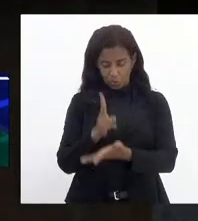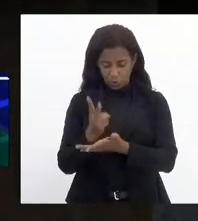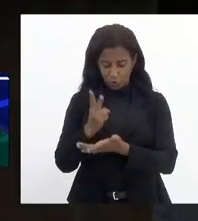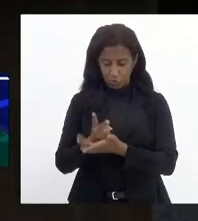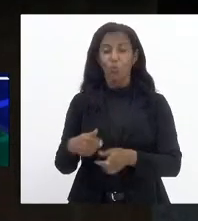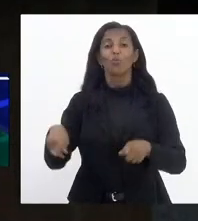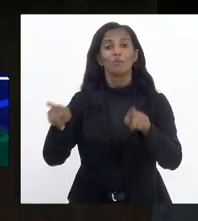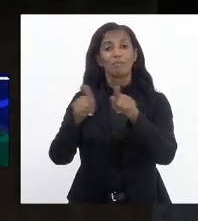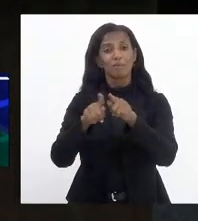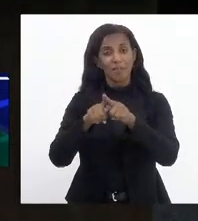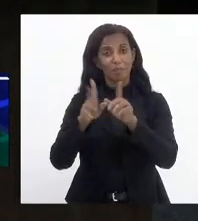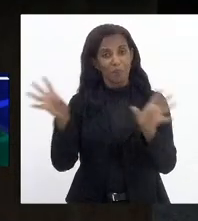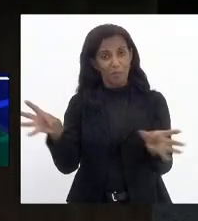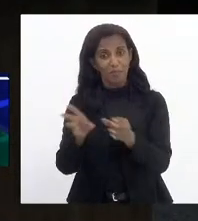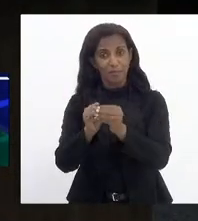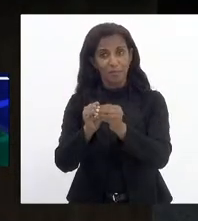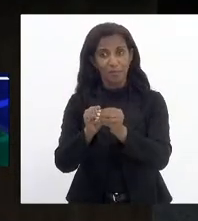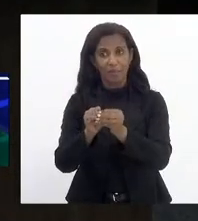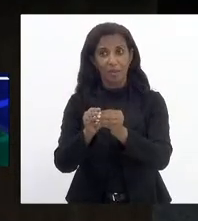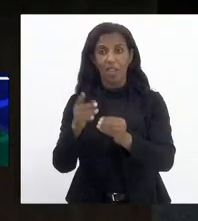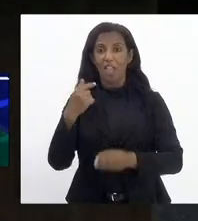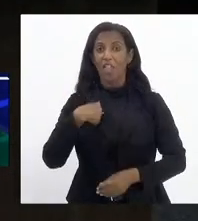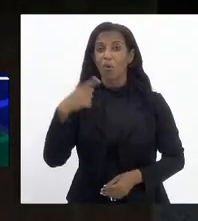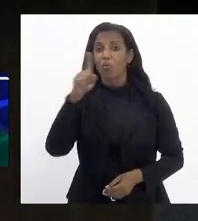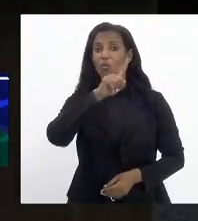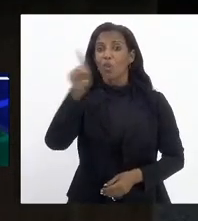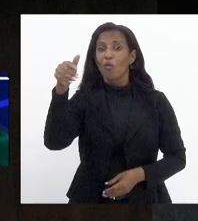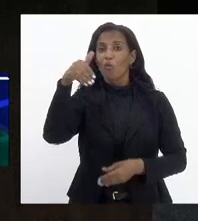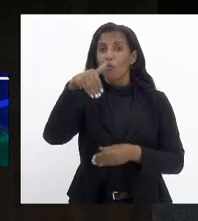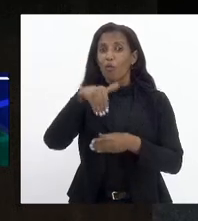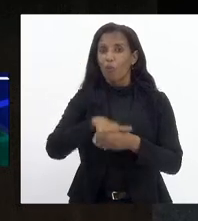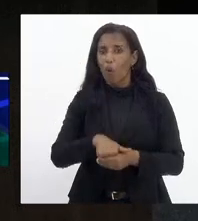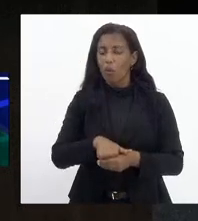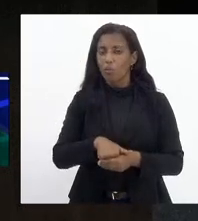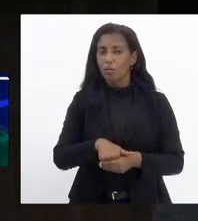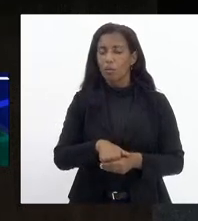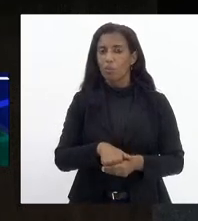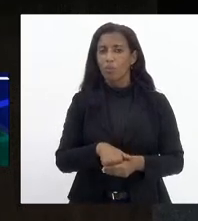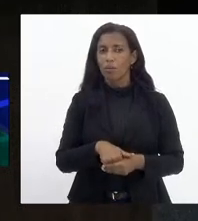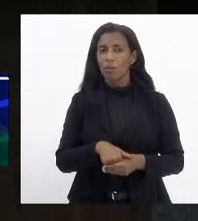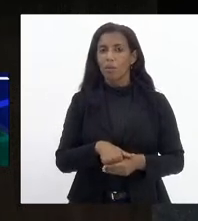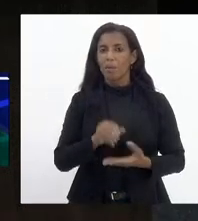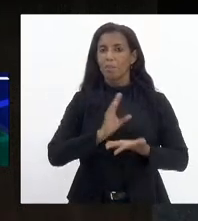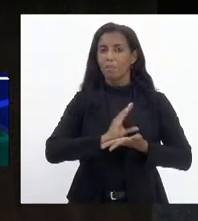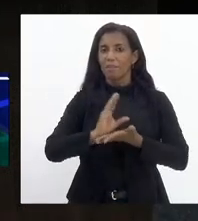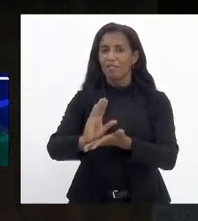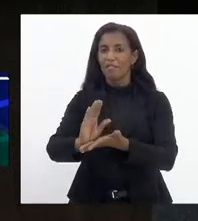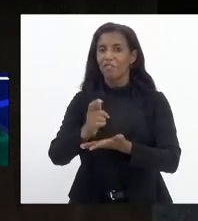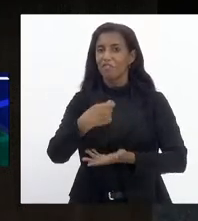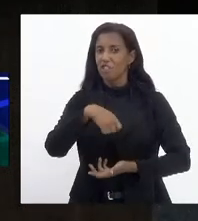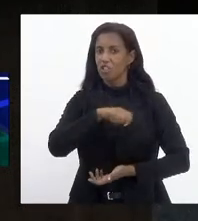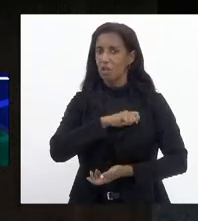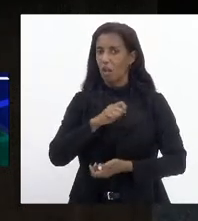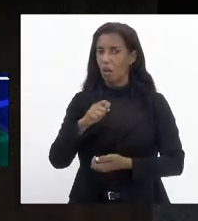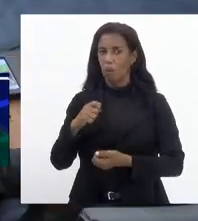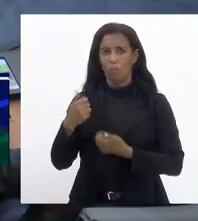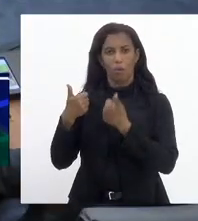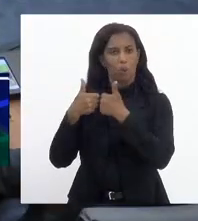Além do mais, para completar, senhor presidente, eu não voto benefício fiscal para o sistema de ônibus, senhor